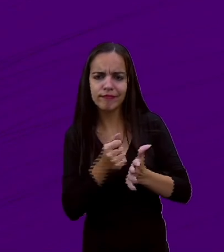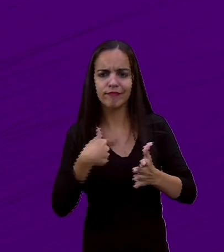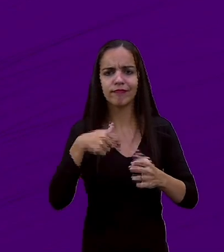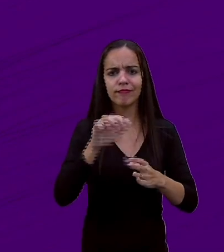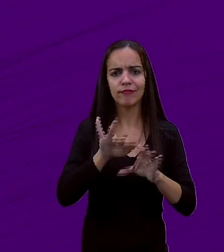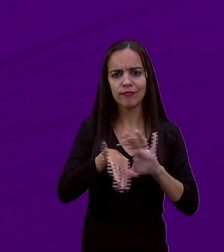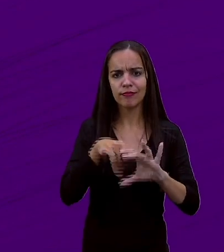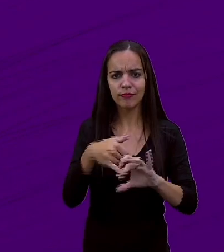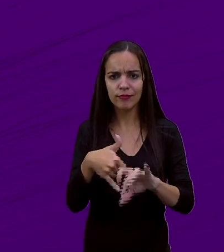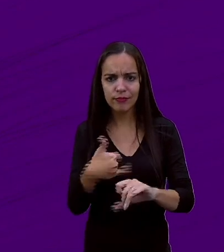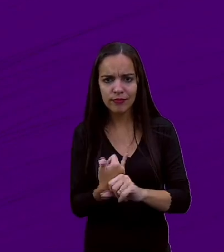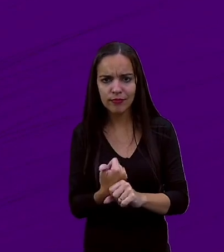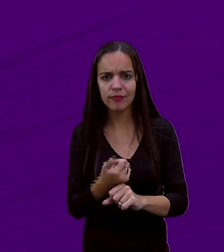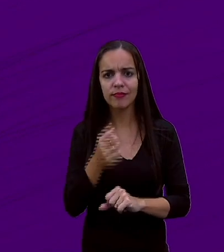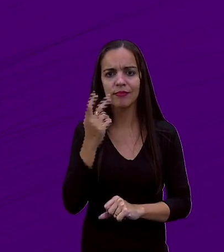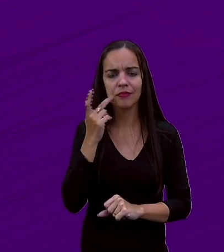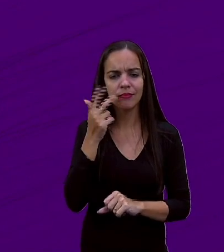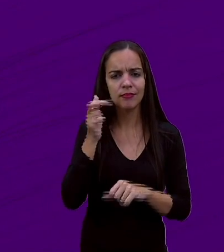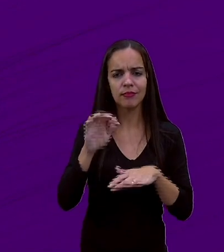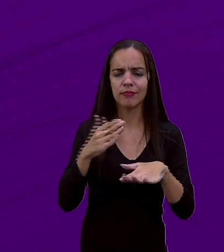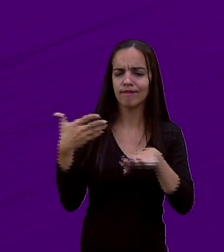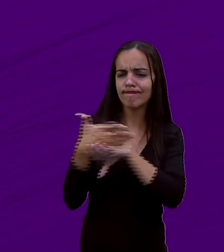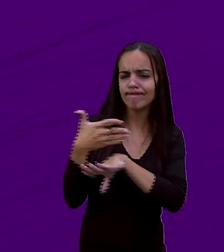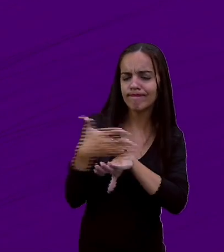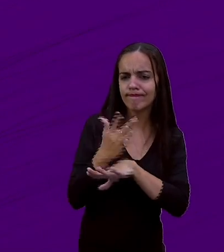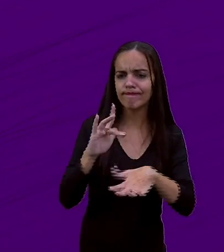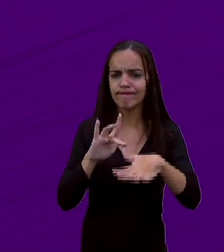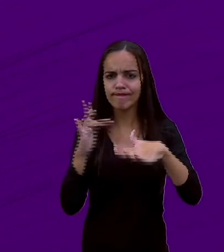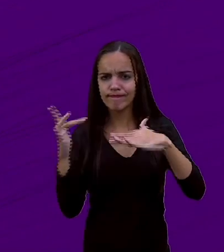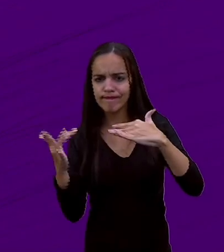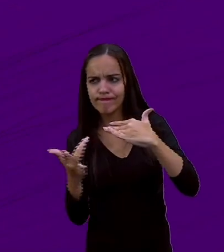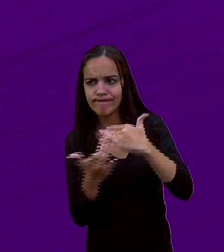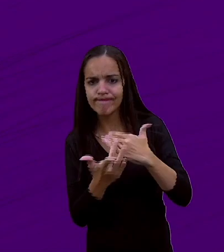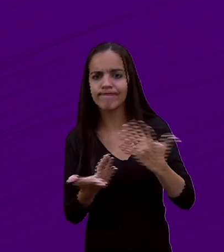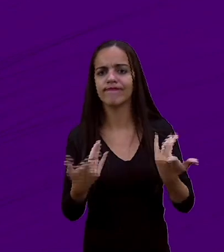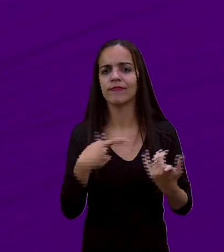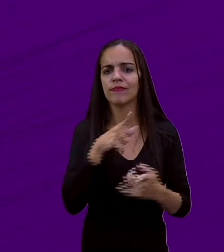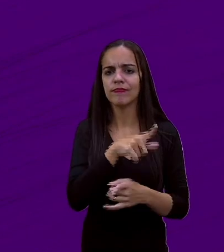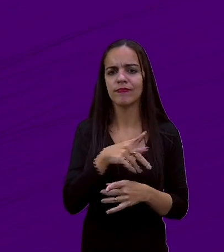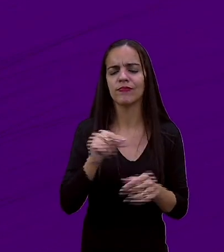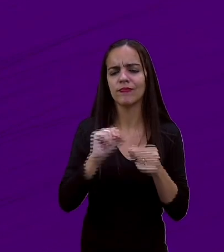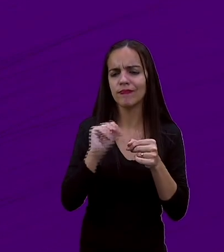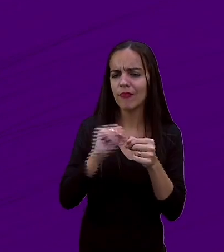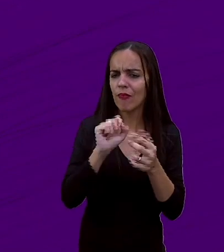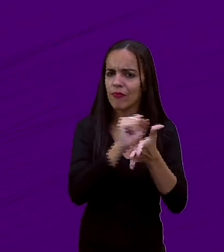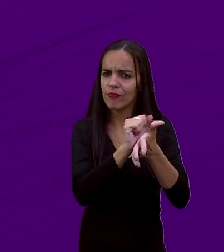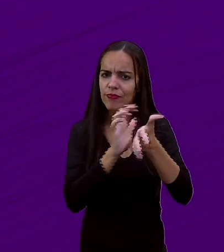no nosso canal do YouTube, acesse as nossas outras redes sociais e façam as